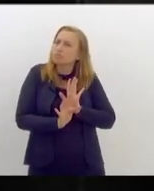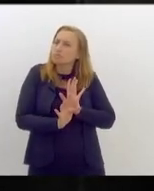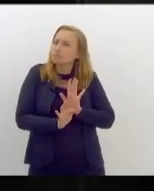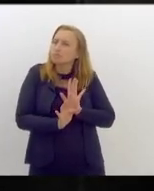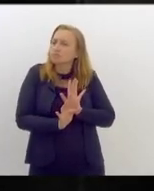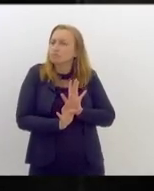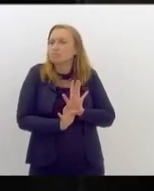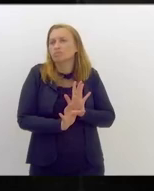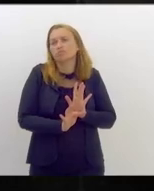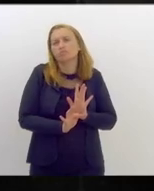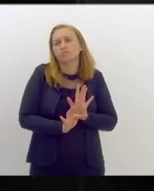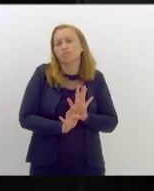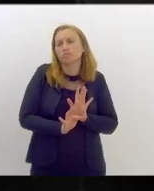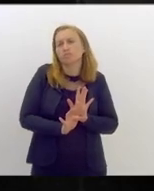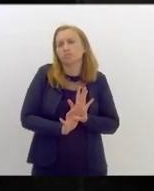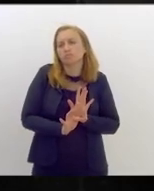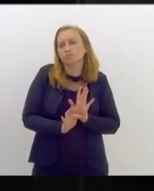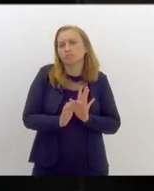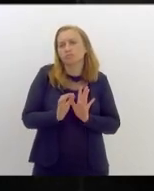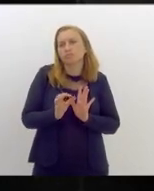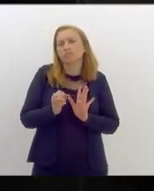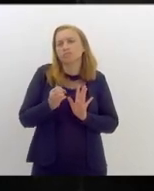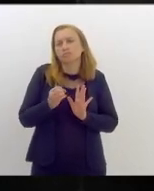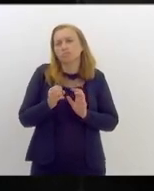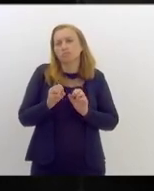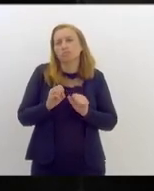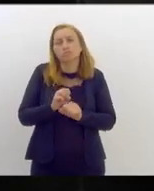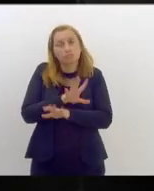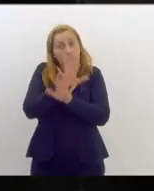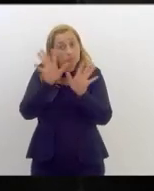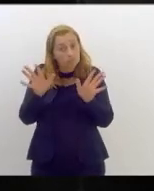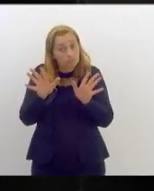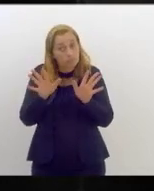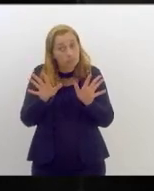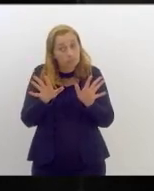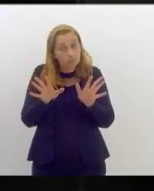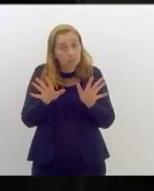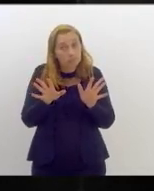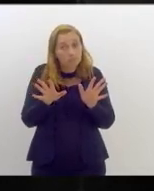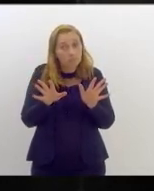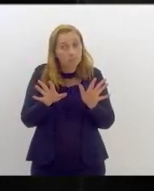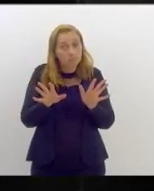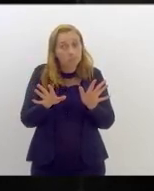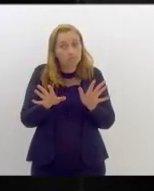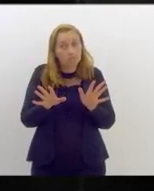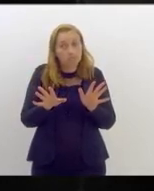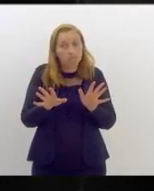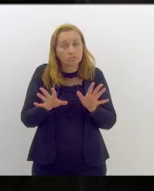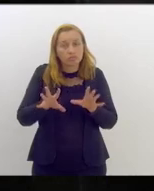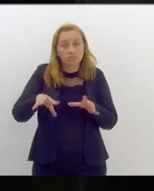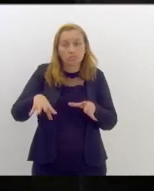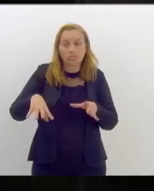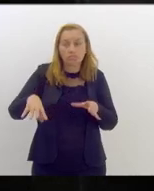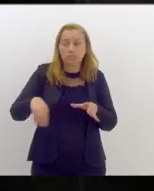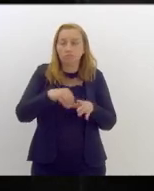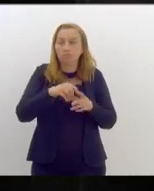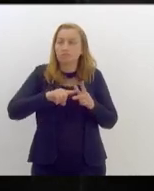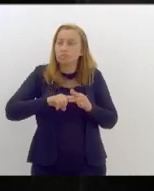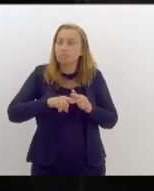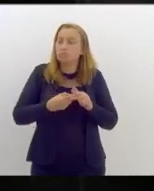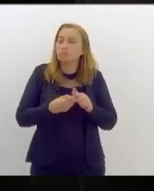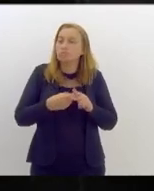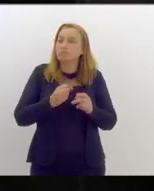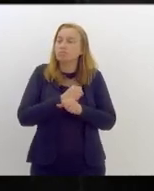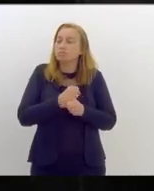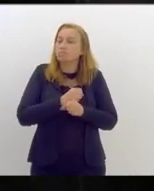no mínimo Maroto porque veio claramente uma tentativa deputada Tia Jô de aplicar o reajuste a recomposição anual